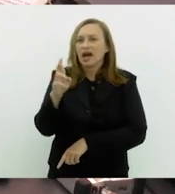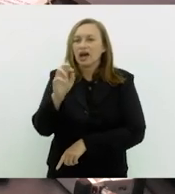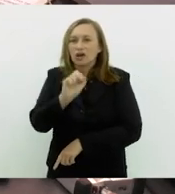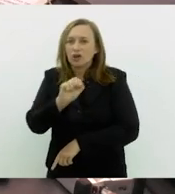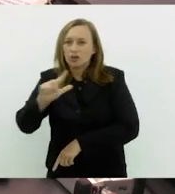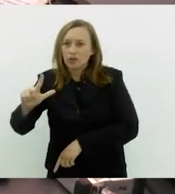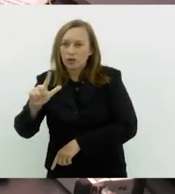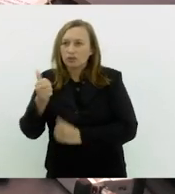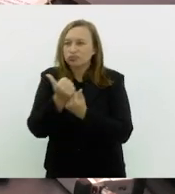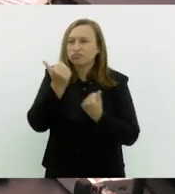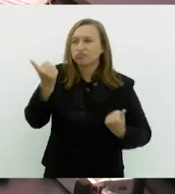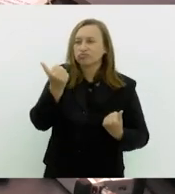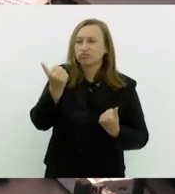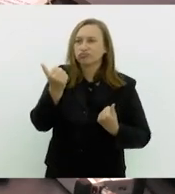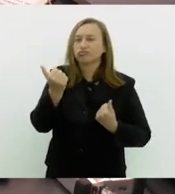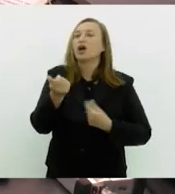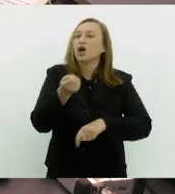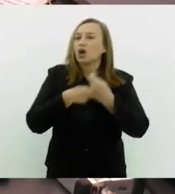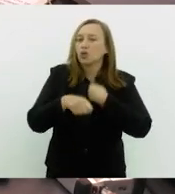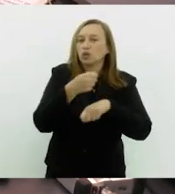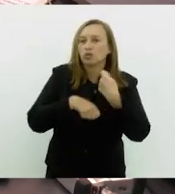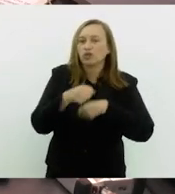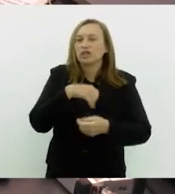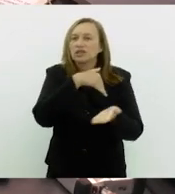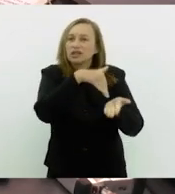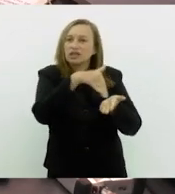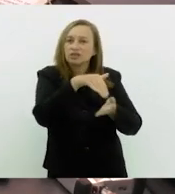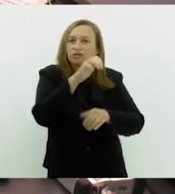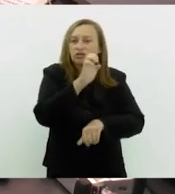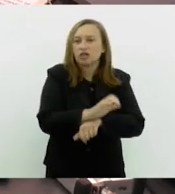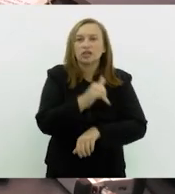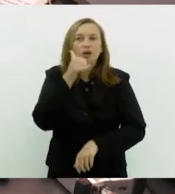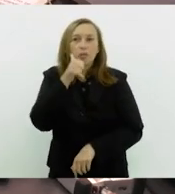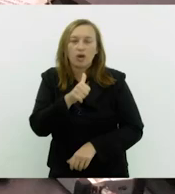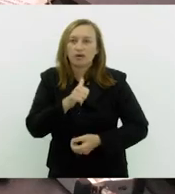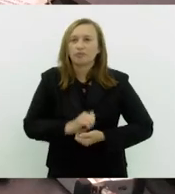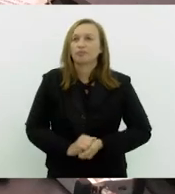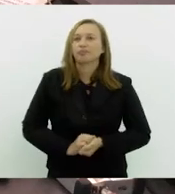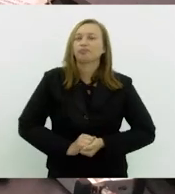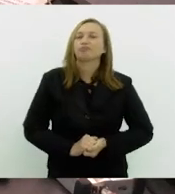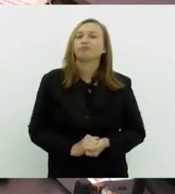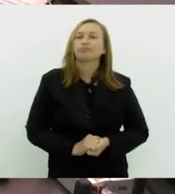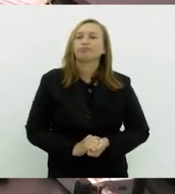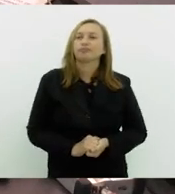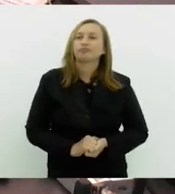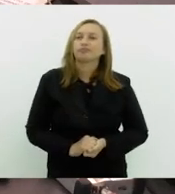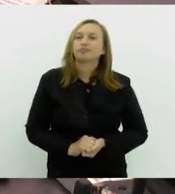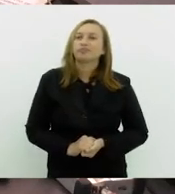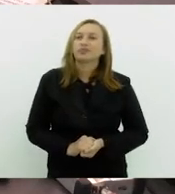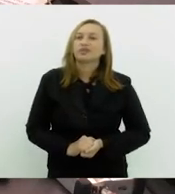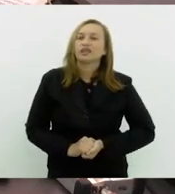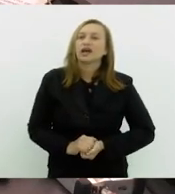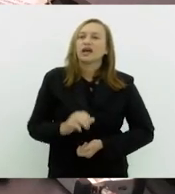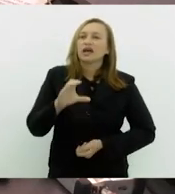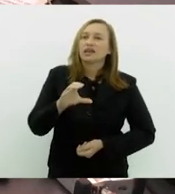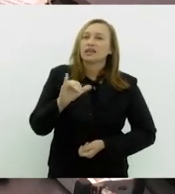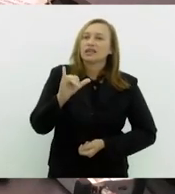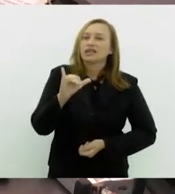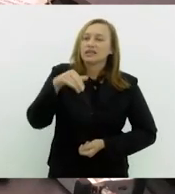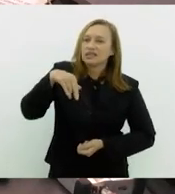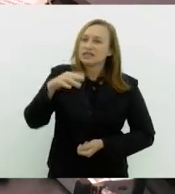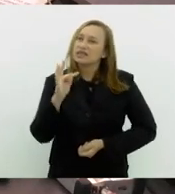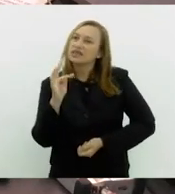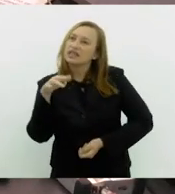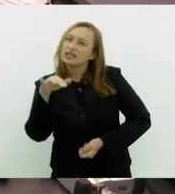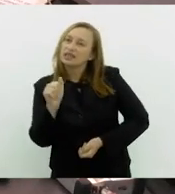superintendente de Autonomia Econômica da Secretaria de Estado da Mulher. A senhora Cíntia Matos,